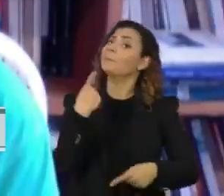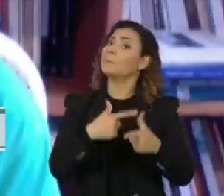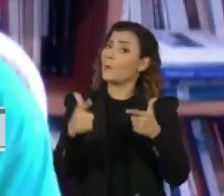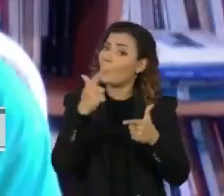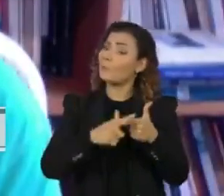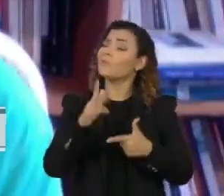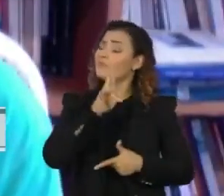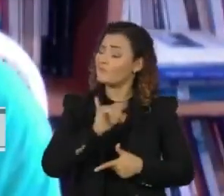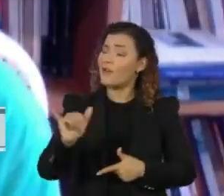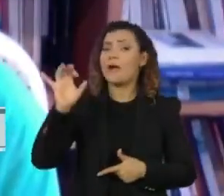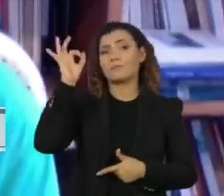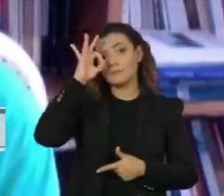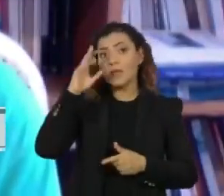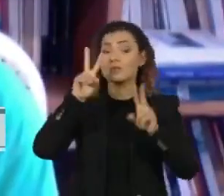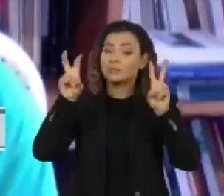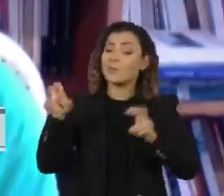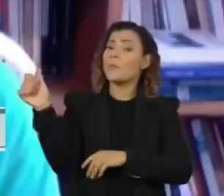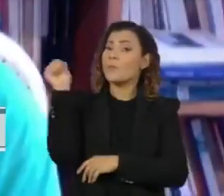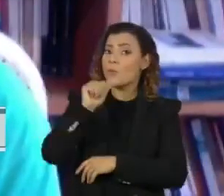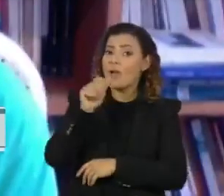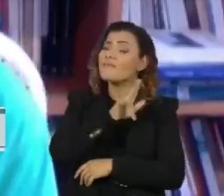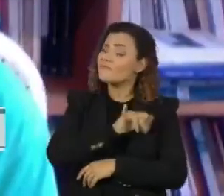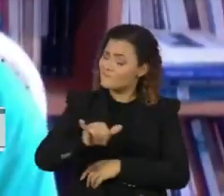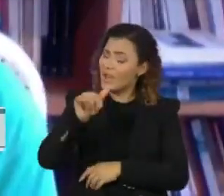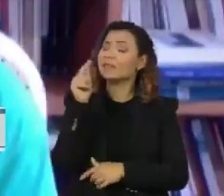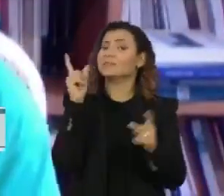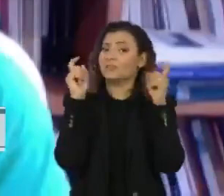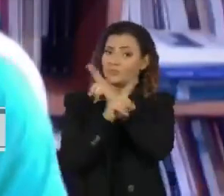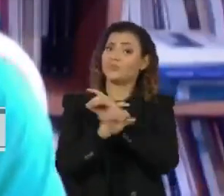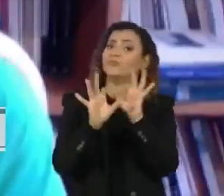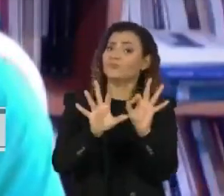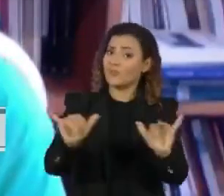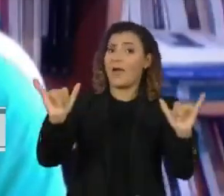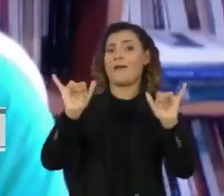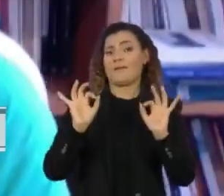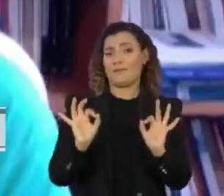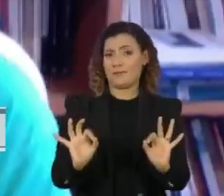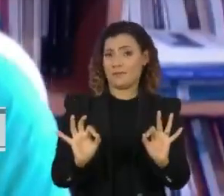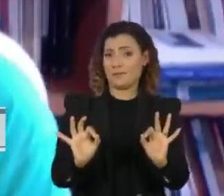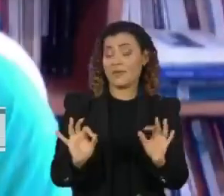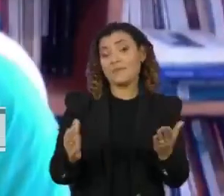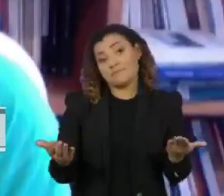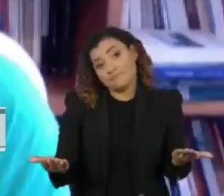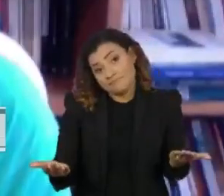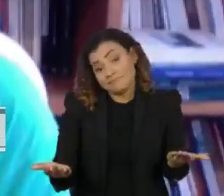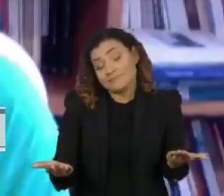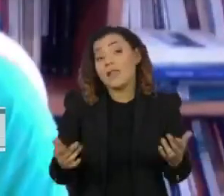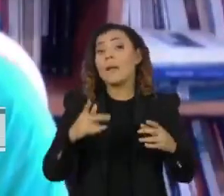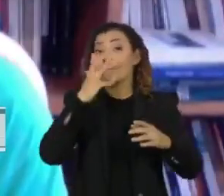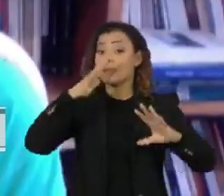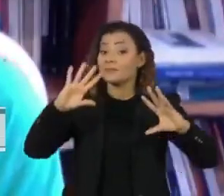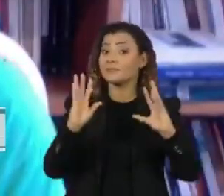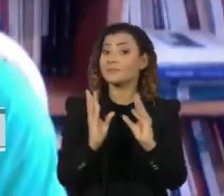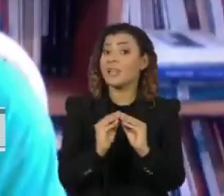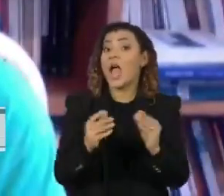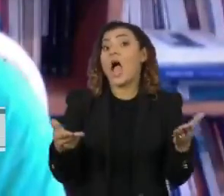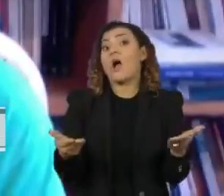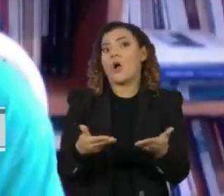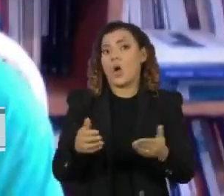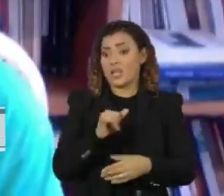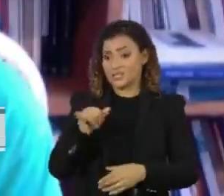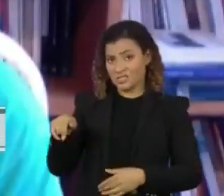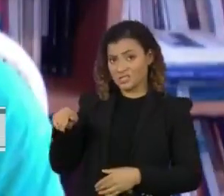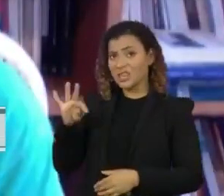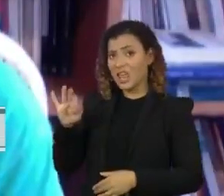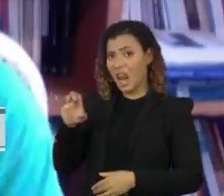questão com as mulheres, vai ter dificuldade. E está exemplificado por agora. Se eles estão